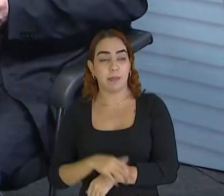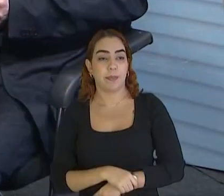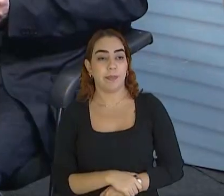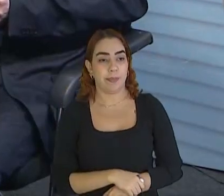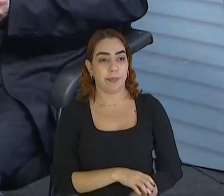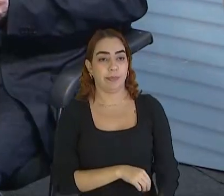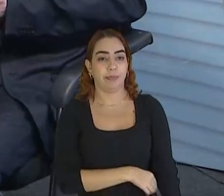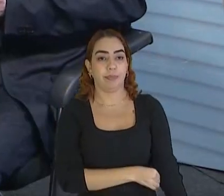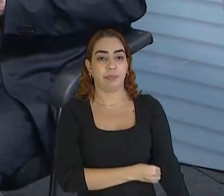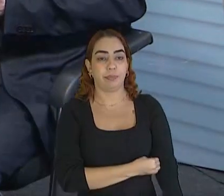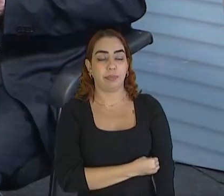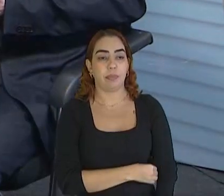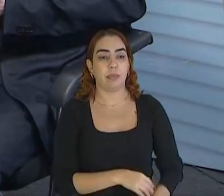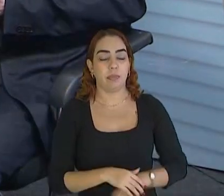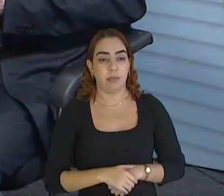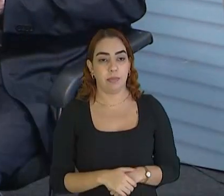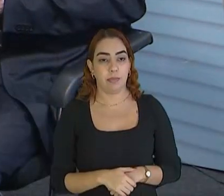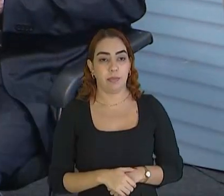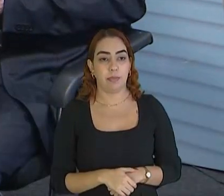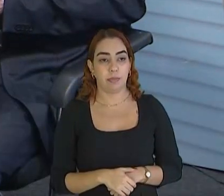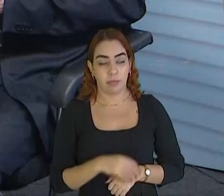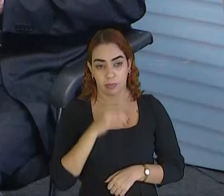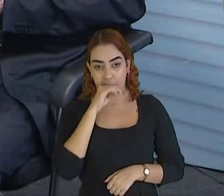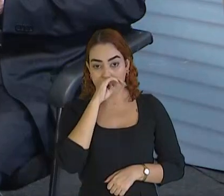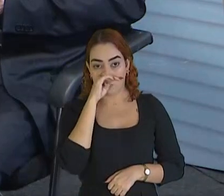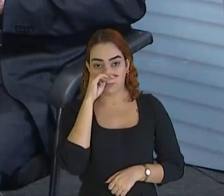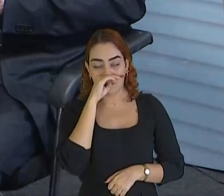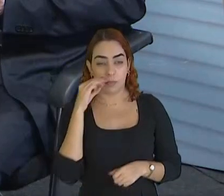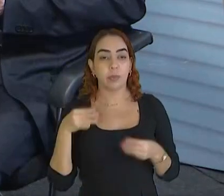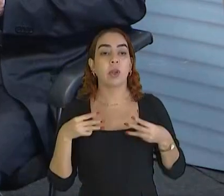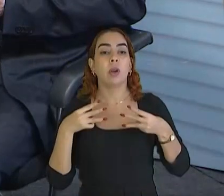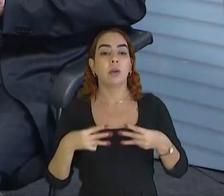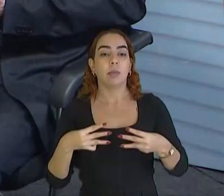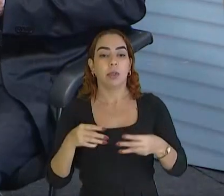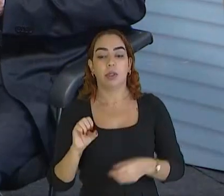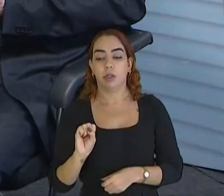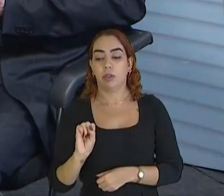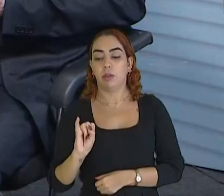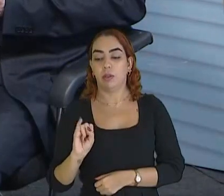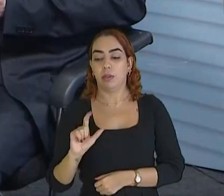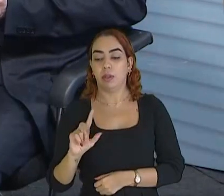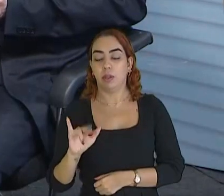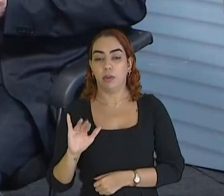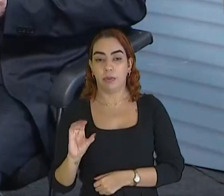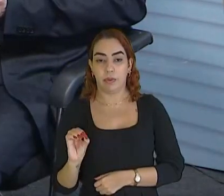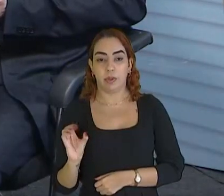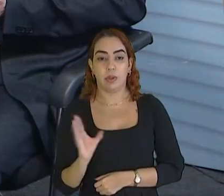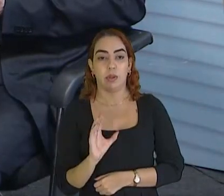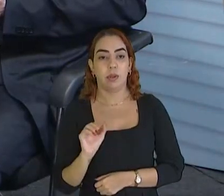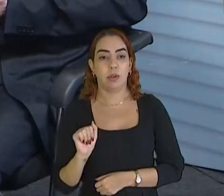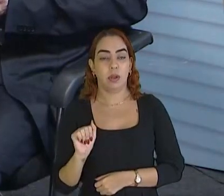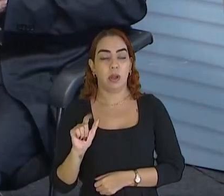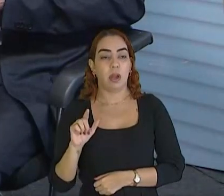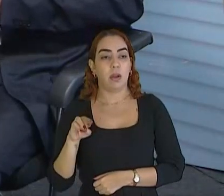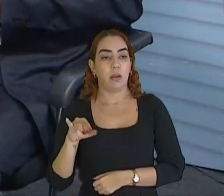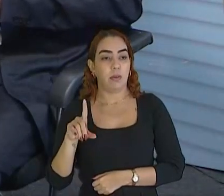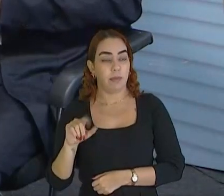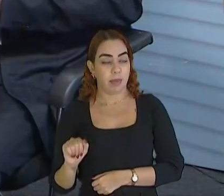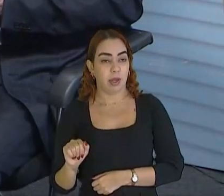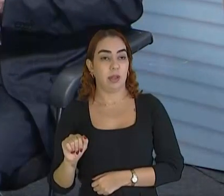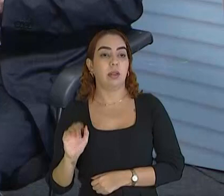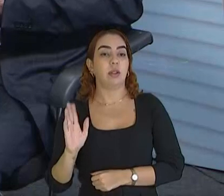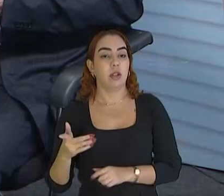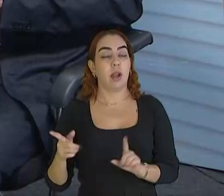Deputado Renato Roseno, o ministro Silvio Almeida é um parceiro, né? Ele está recebendo o título de cidadão, ele é um parceiro aqui do